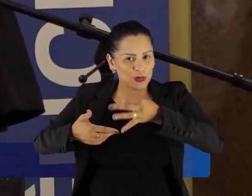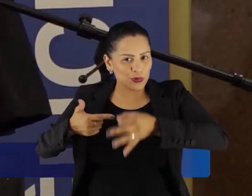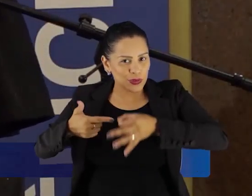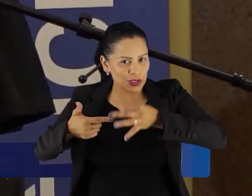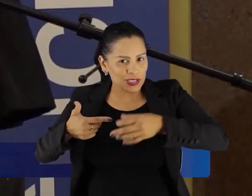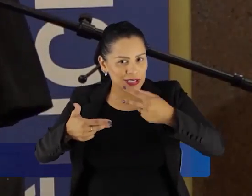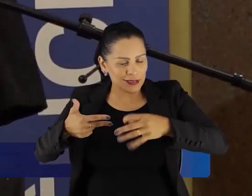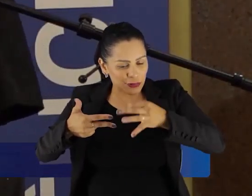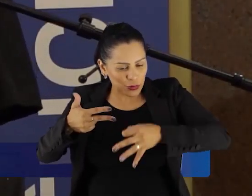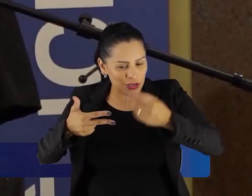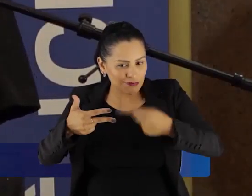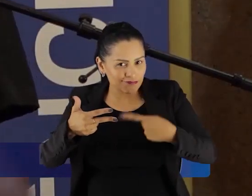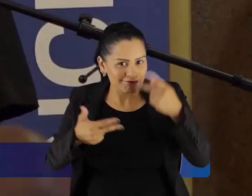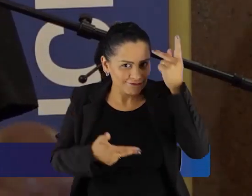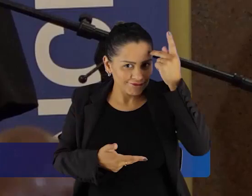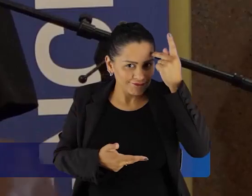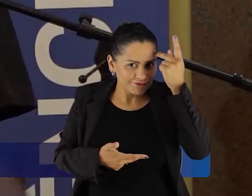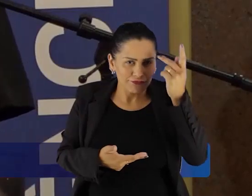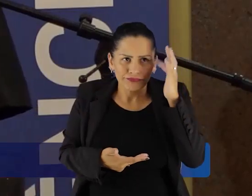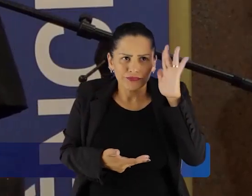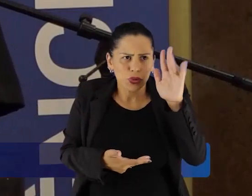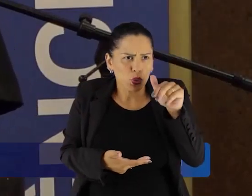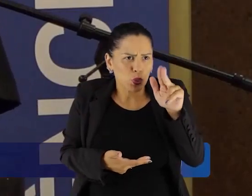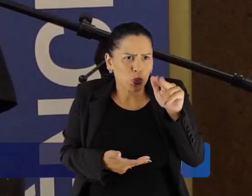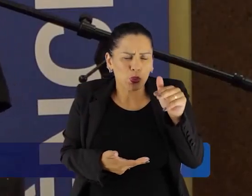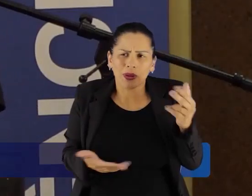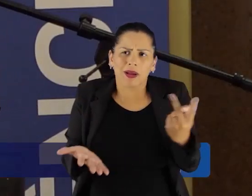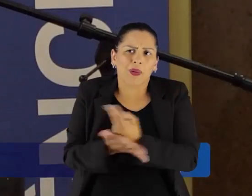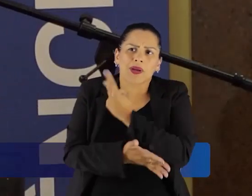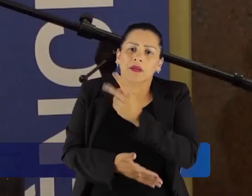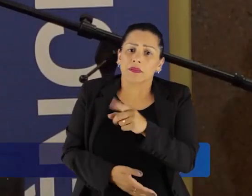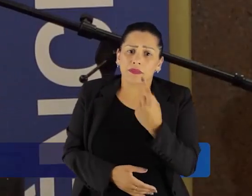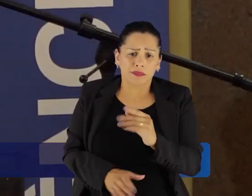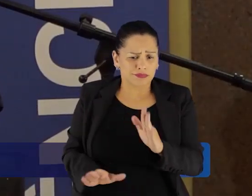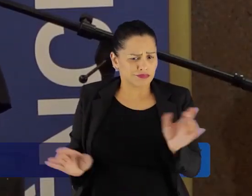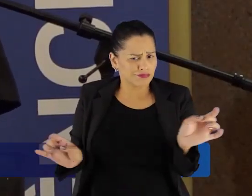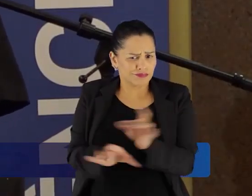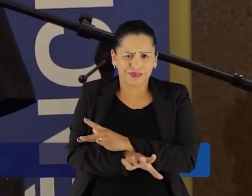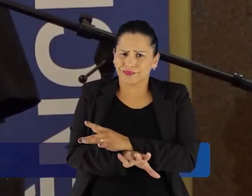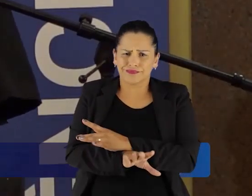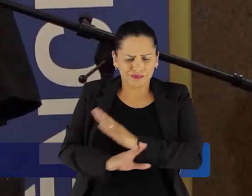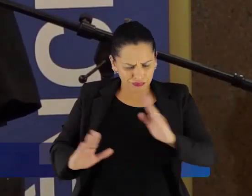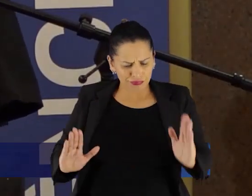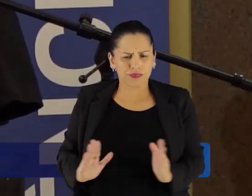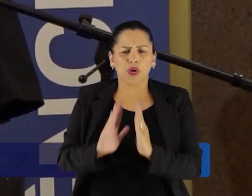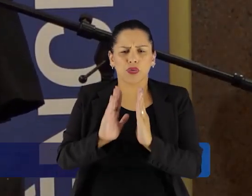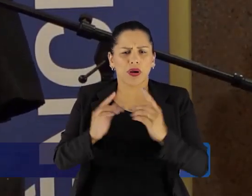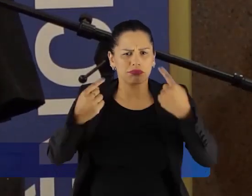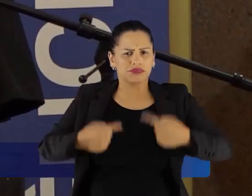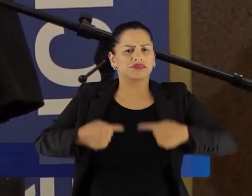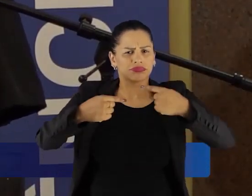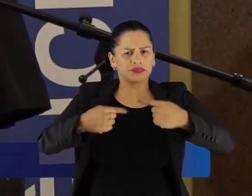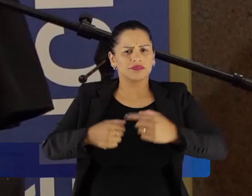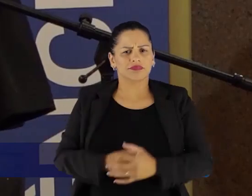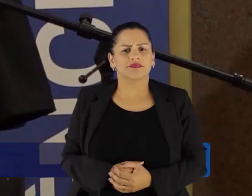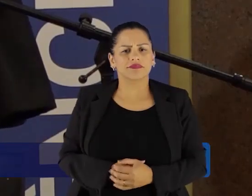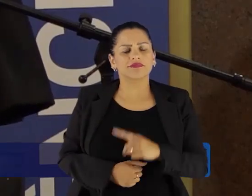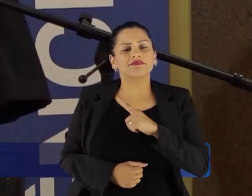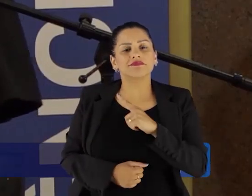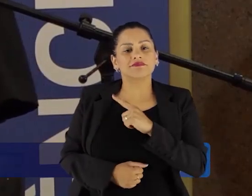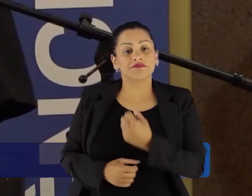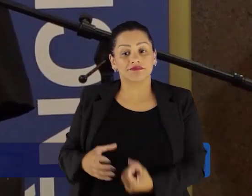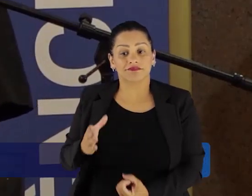sem Imaginário que um dia poderia acontecer estávamos preparados para o enfrentamento de tamanho desafio a